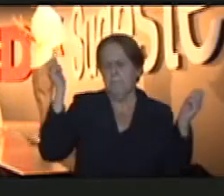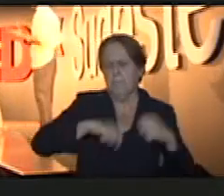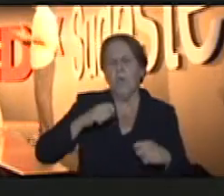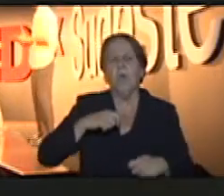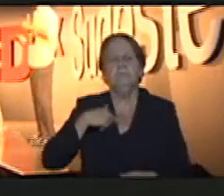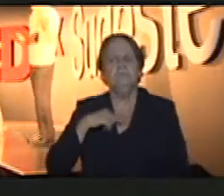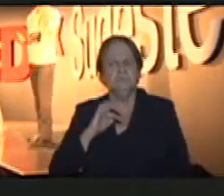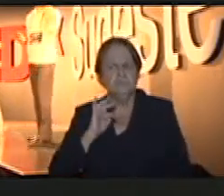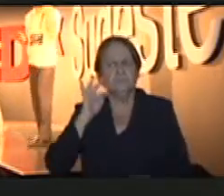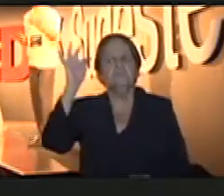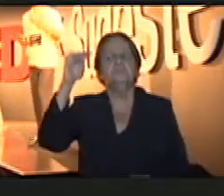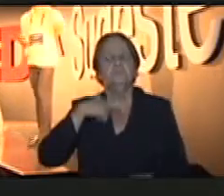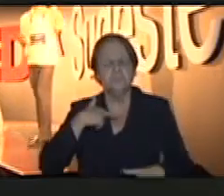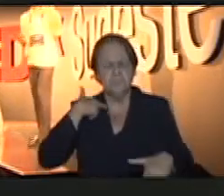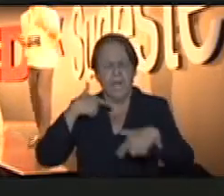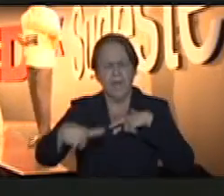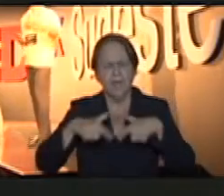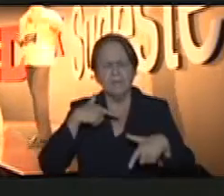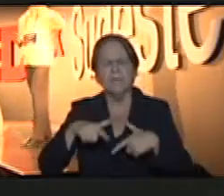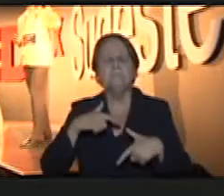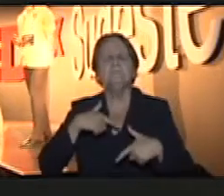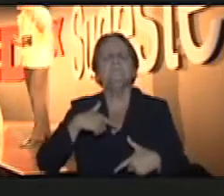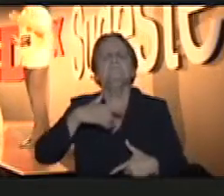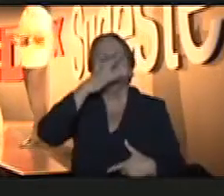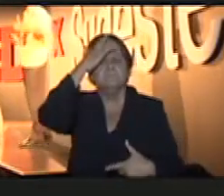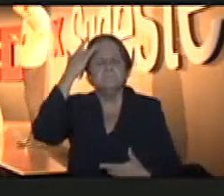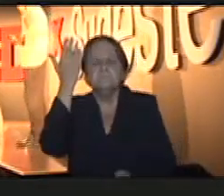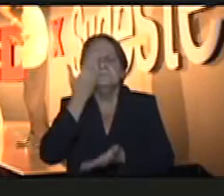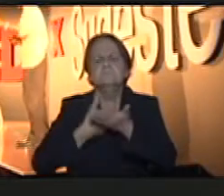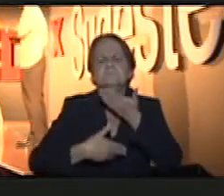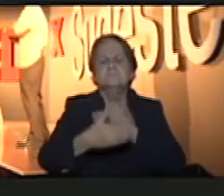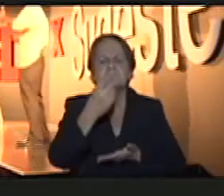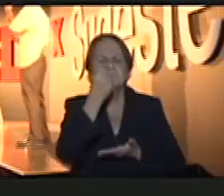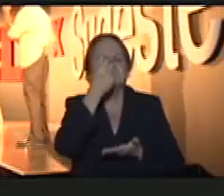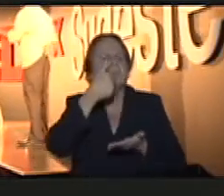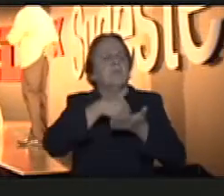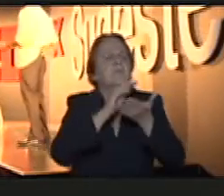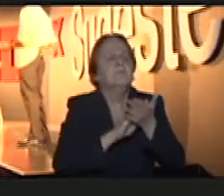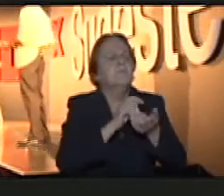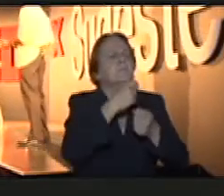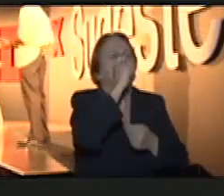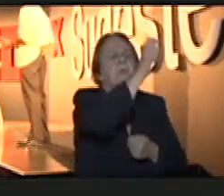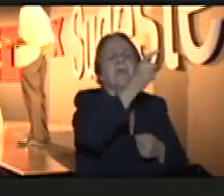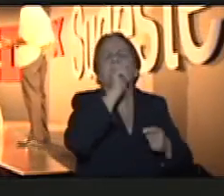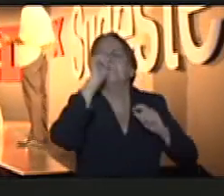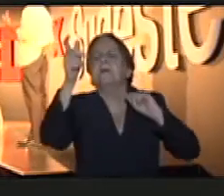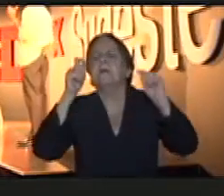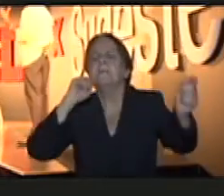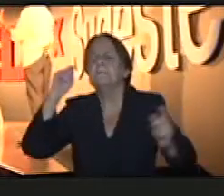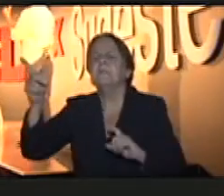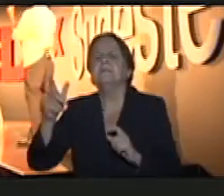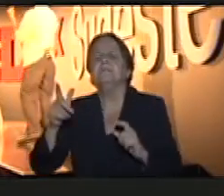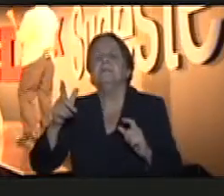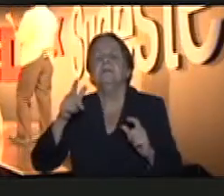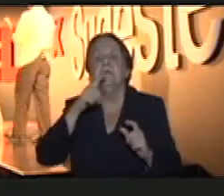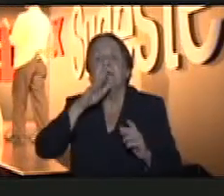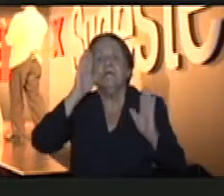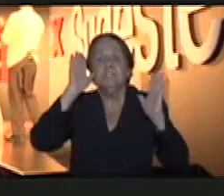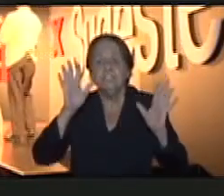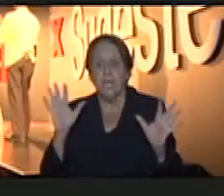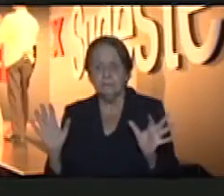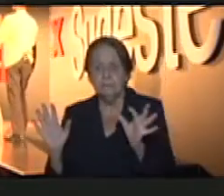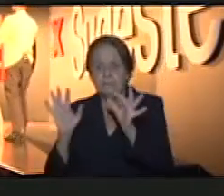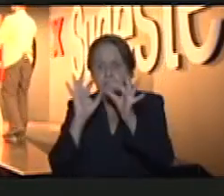úteis cidadões cidadãos que cooperam que contribuem com seus impostos com a sua parcela e quando tudo isso se